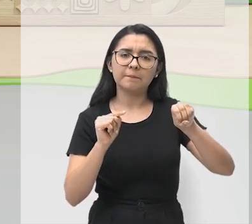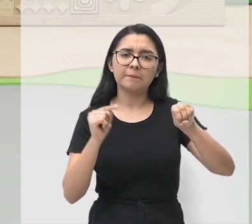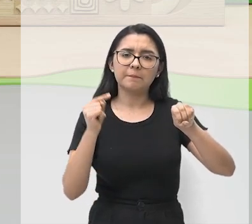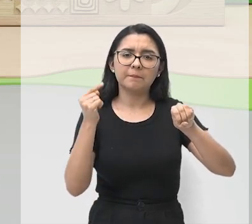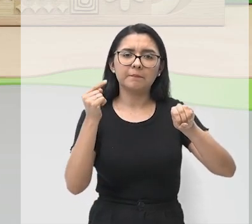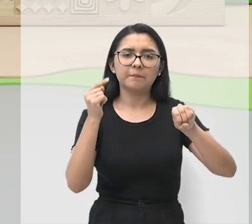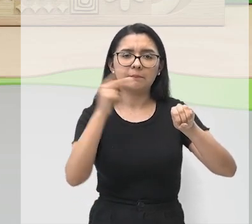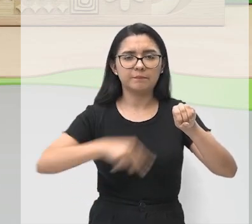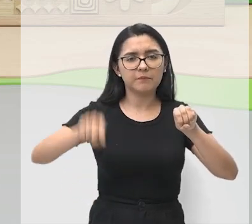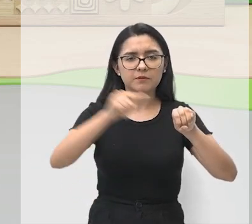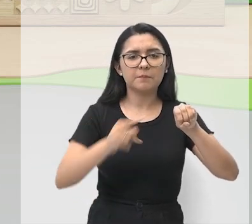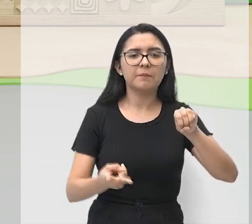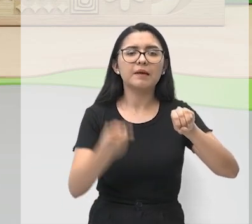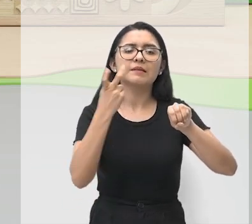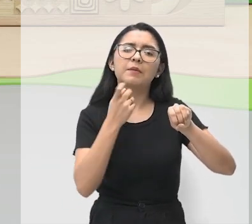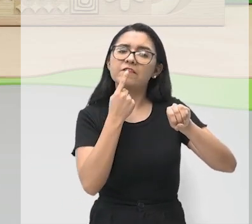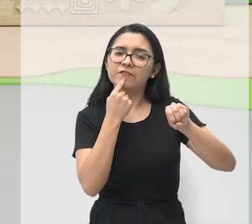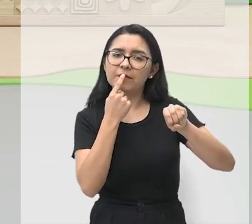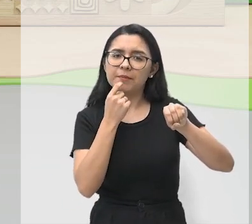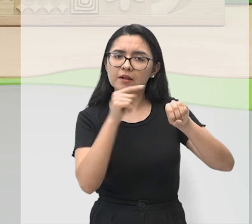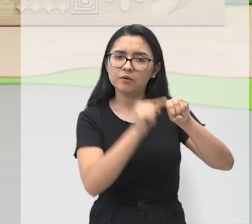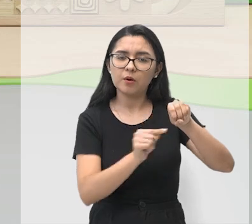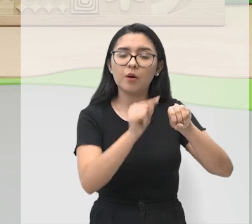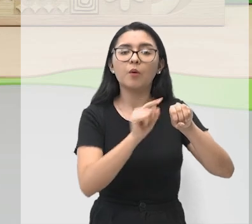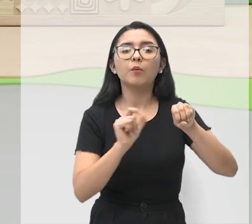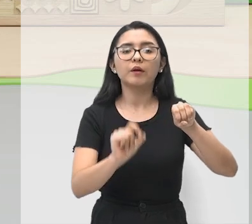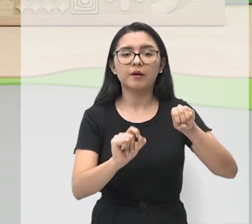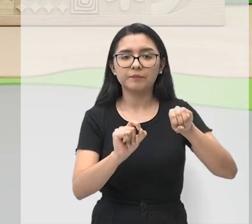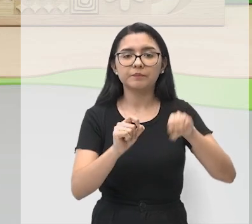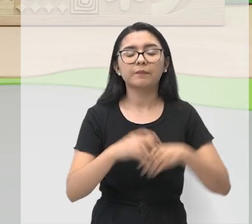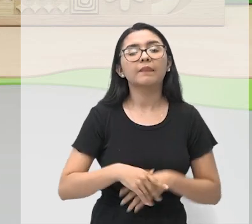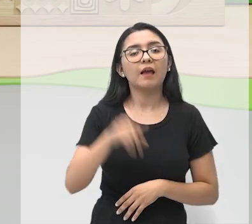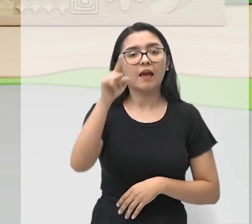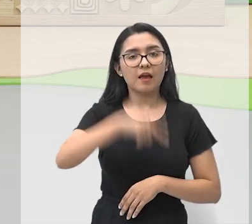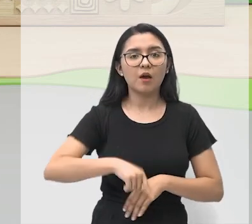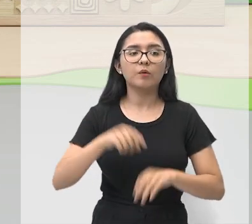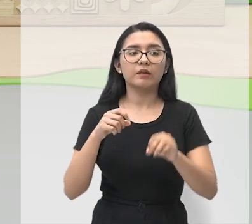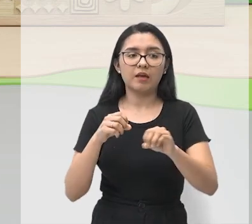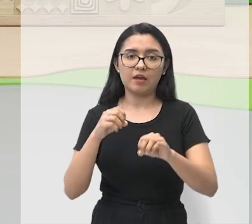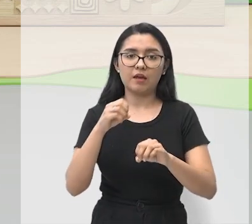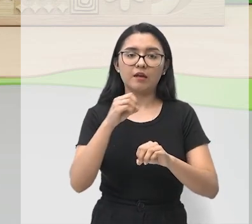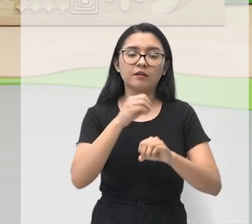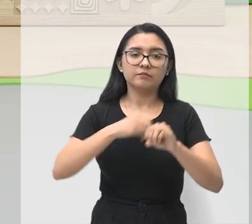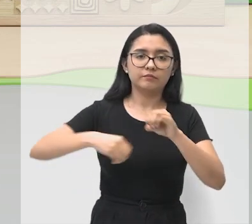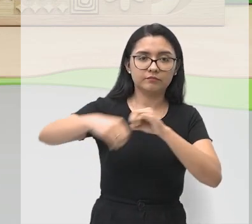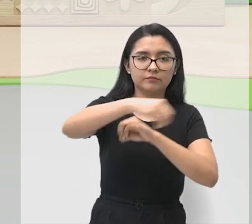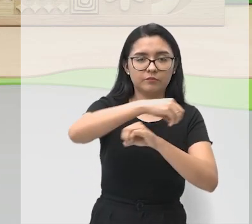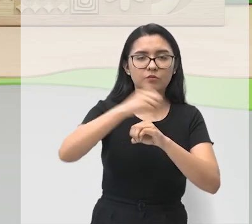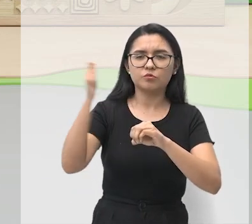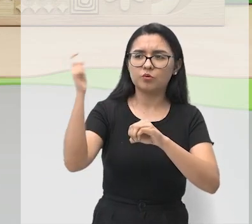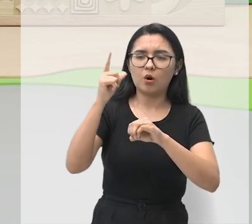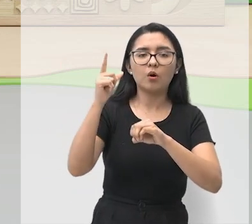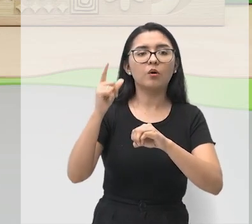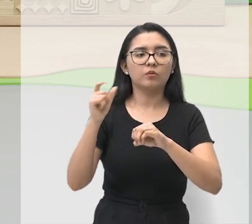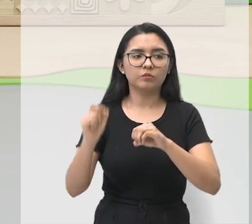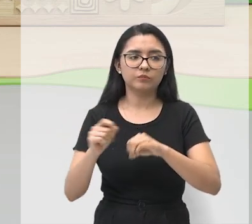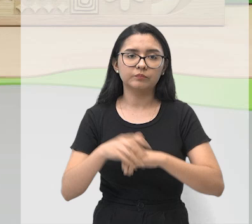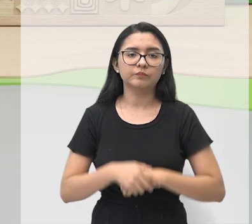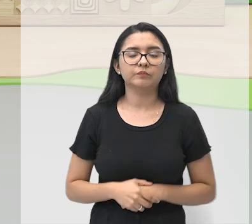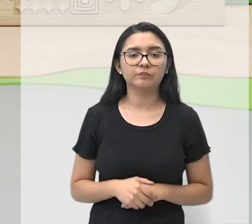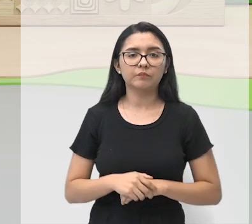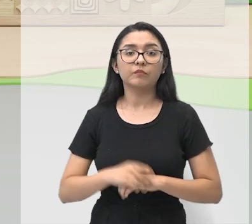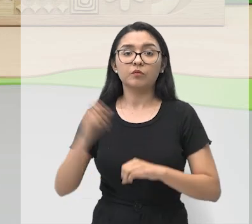ali, em vermelho, a formação do sistema solar, porque antes de entendermos o surgimento